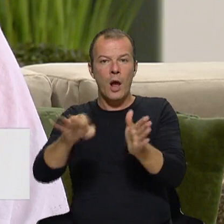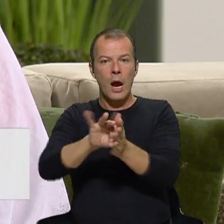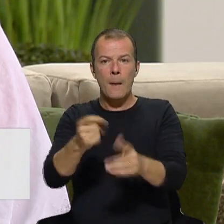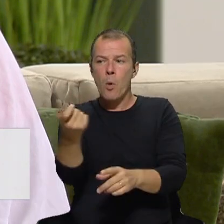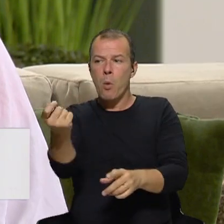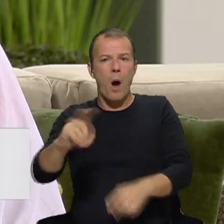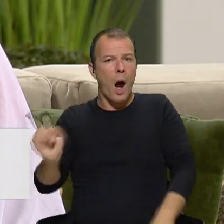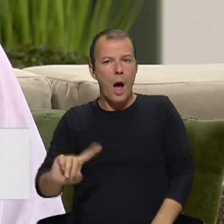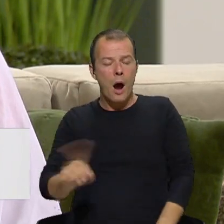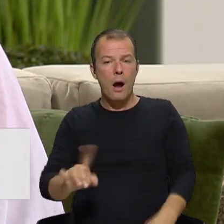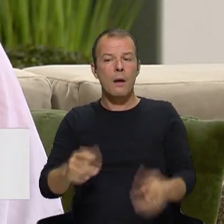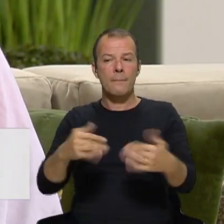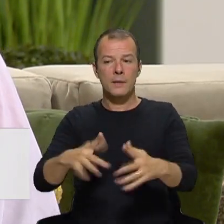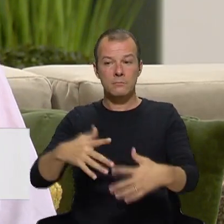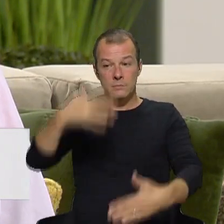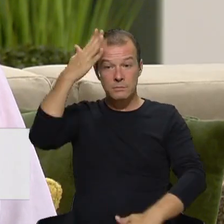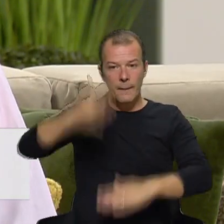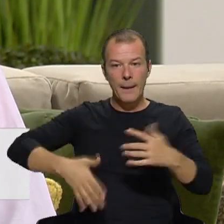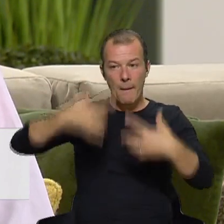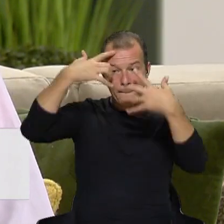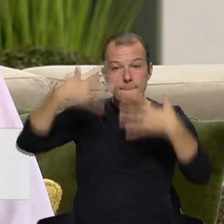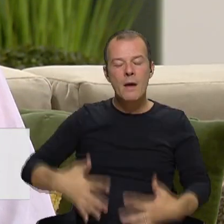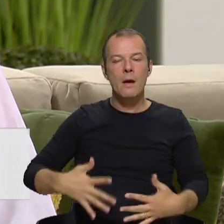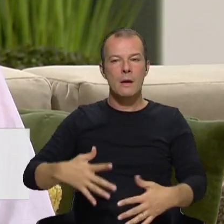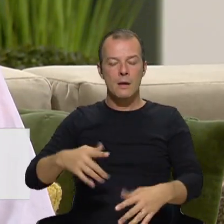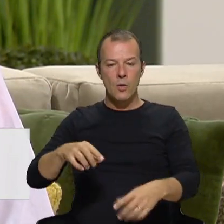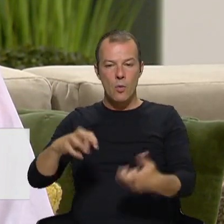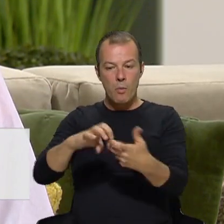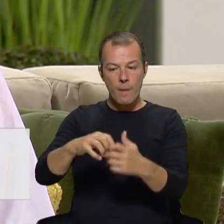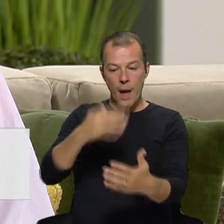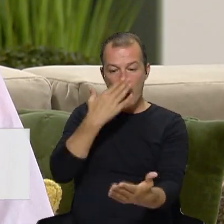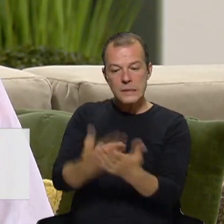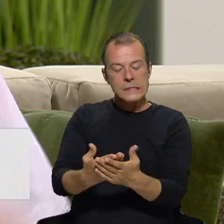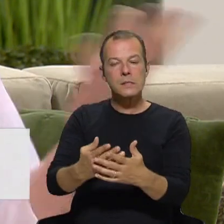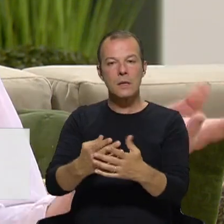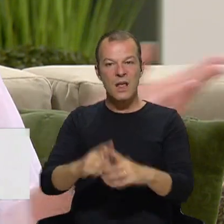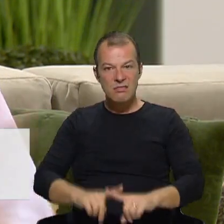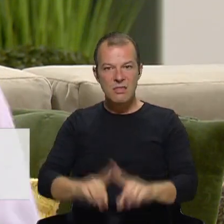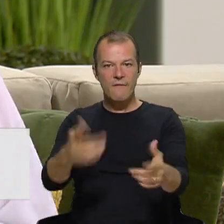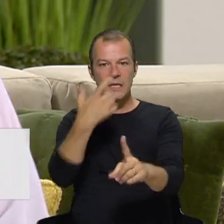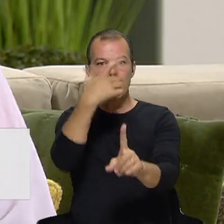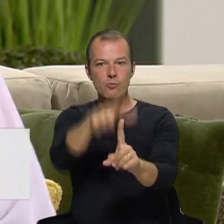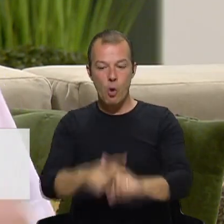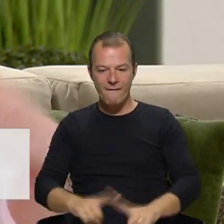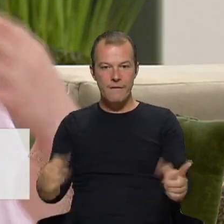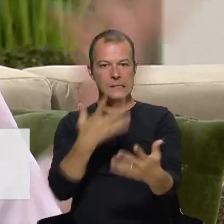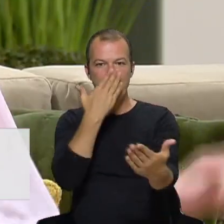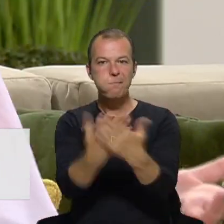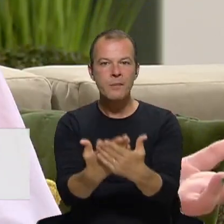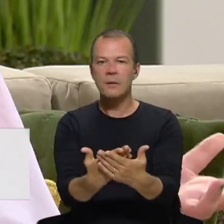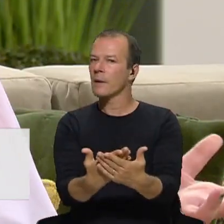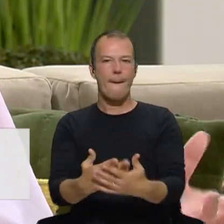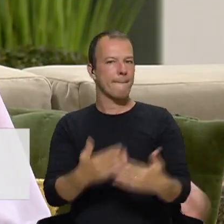no entanto, quando se deparam com a questão de ter... Da diferença. De ter que ser diferente, não